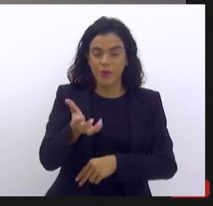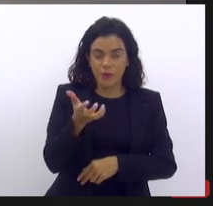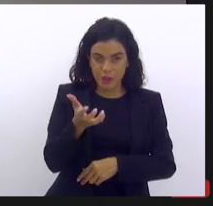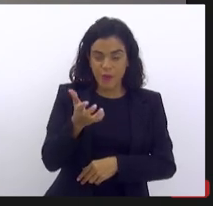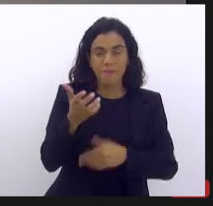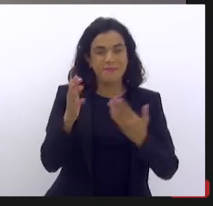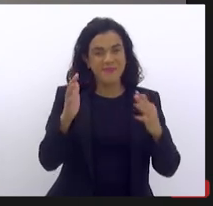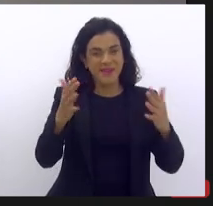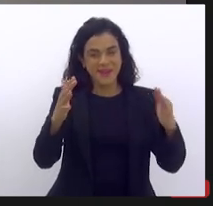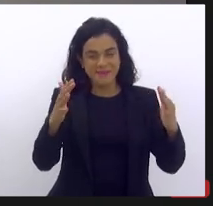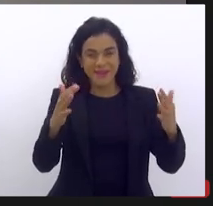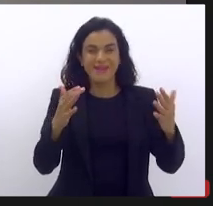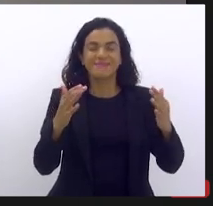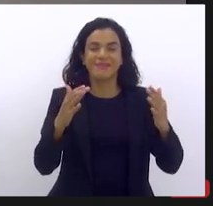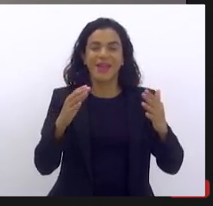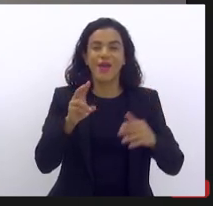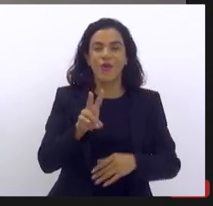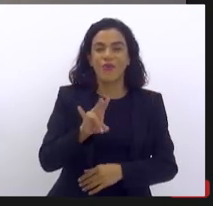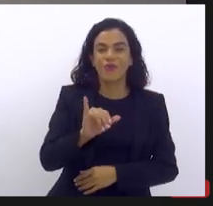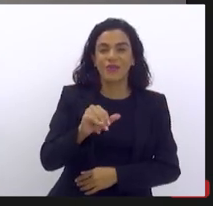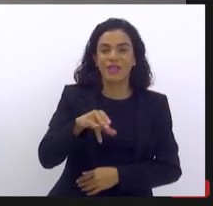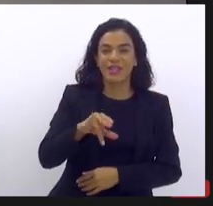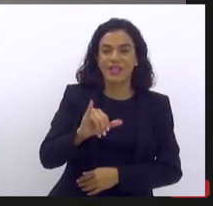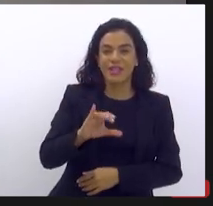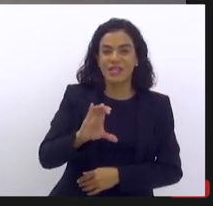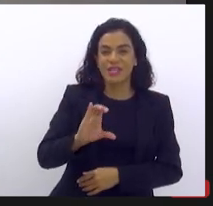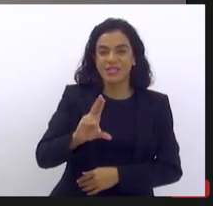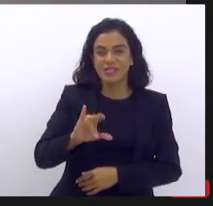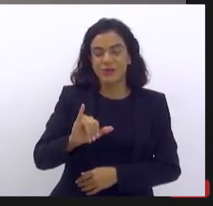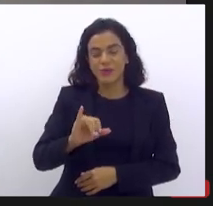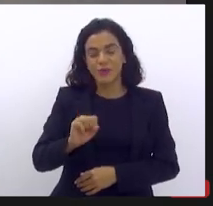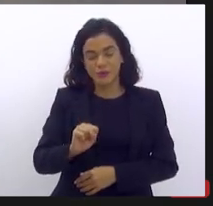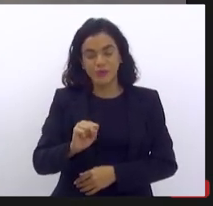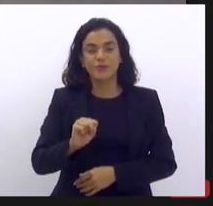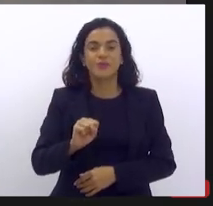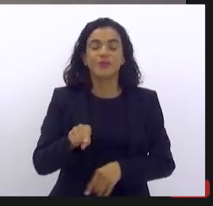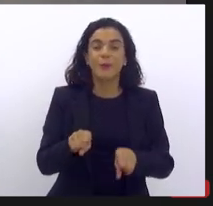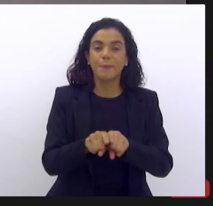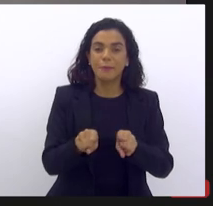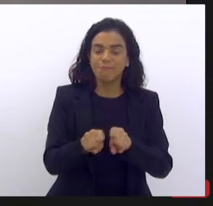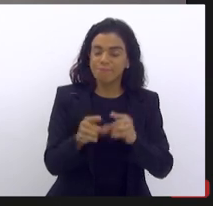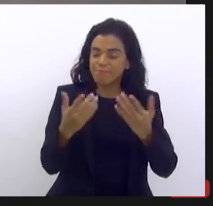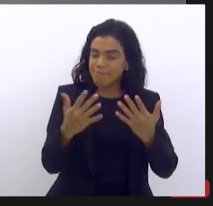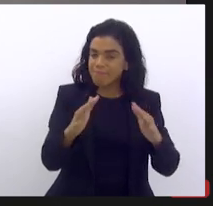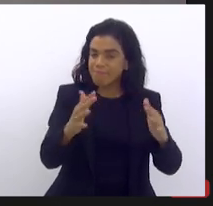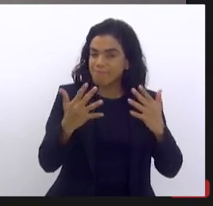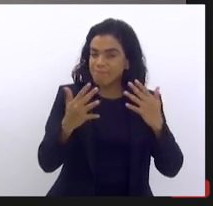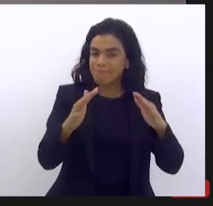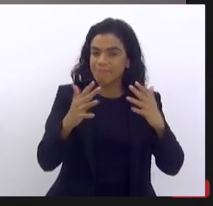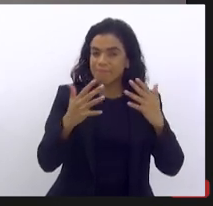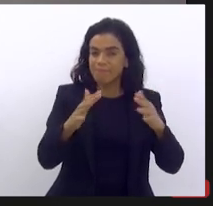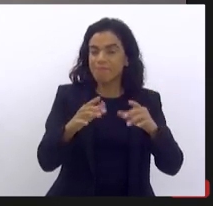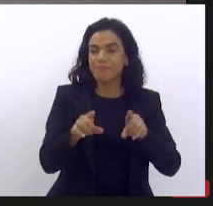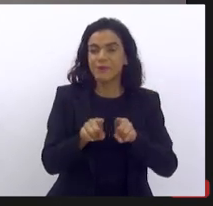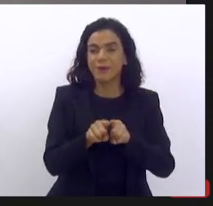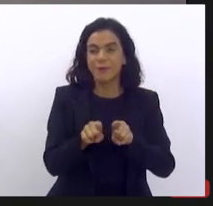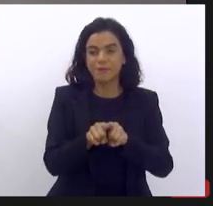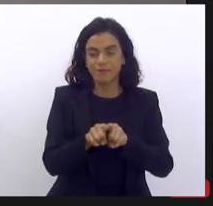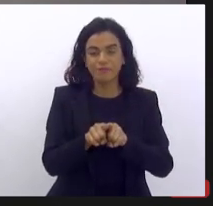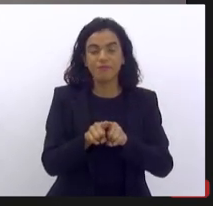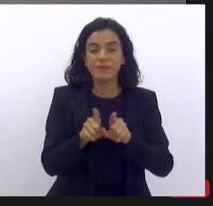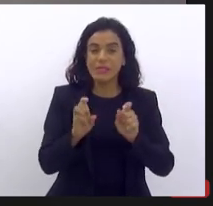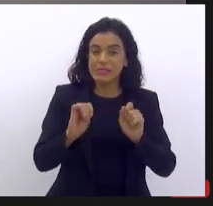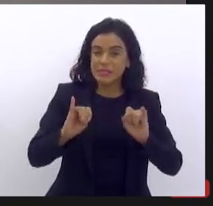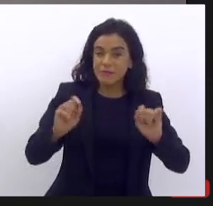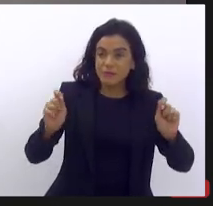Renato Cozumino, ao Vinícius Cozumino, que é irmão dele, que também é uma pessoa muito gentil, e solicitar, se fosse possível,